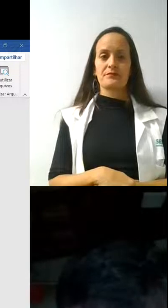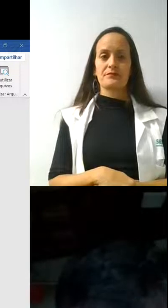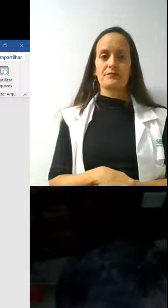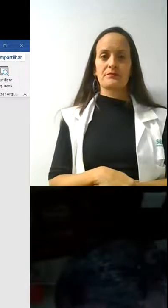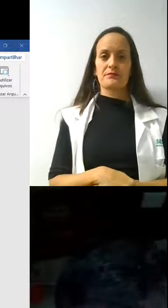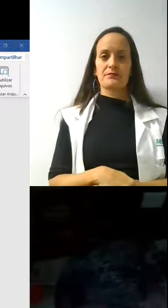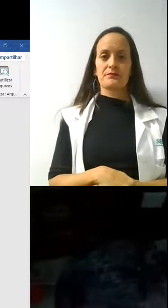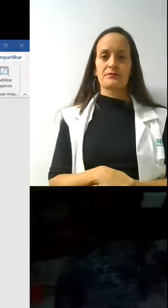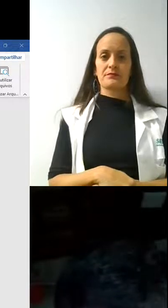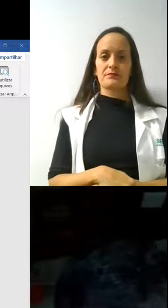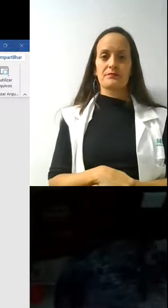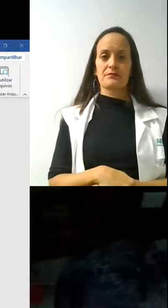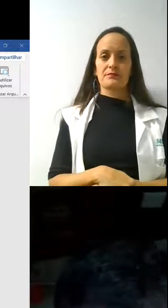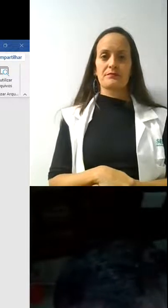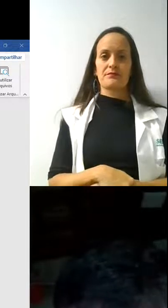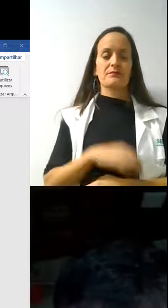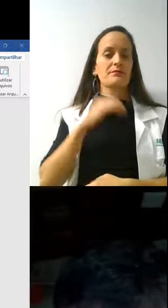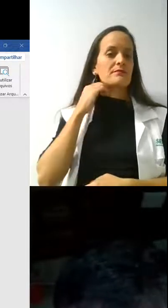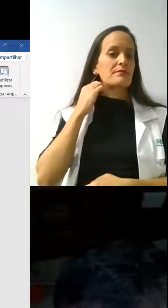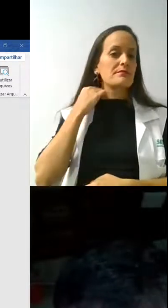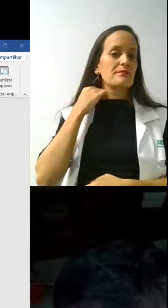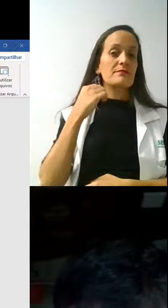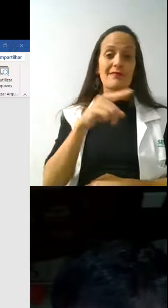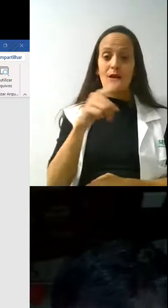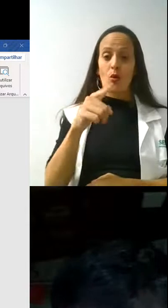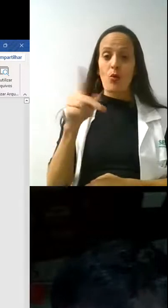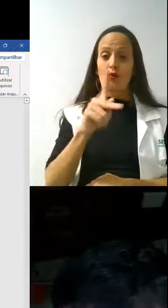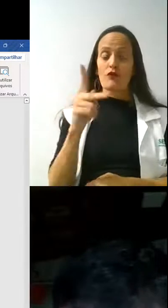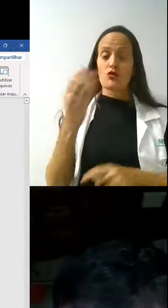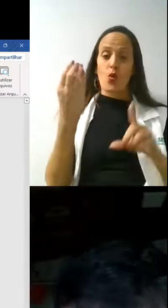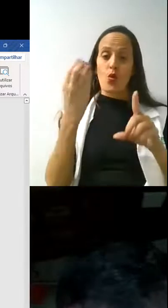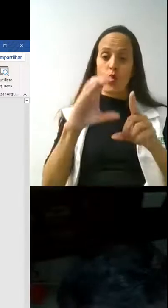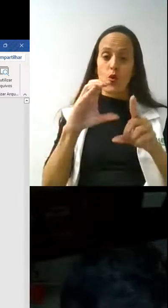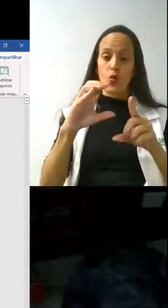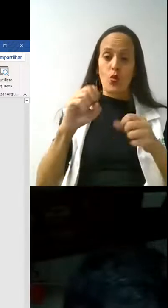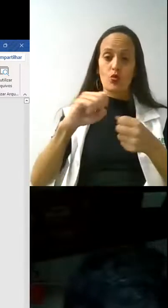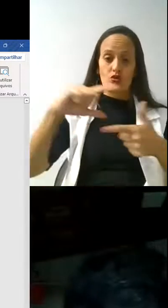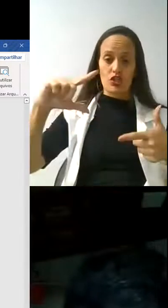Caso alguém queira se inscrever lá para assistir as webs depois.